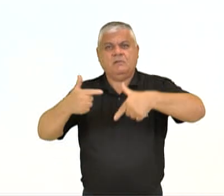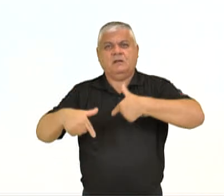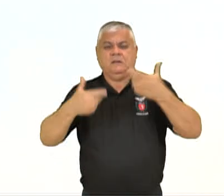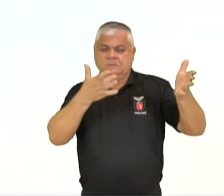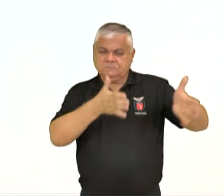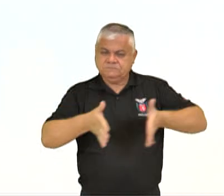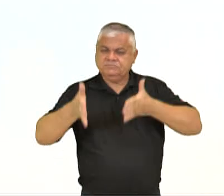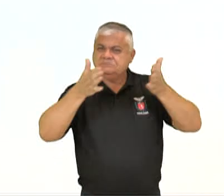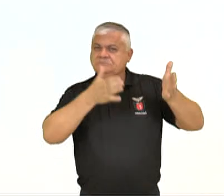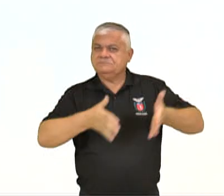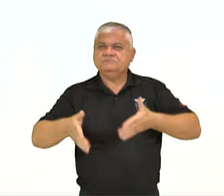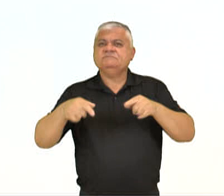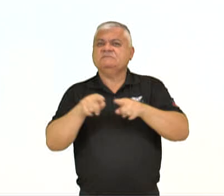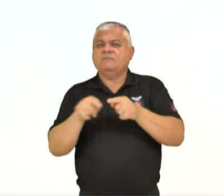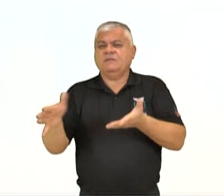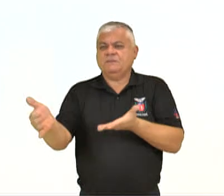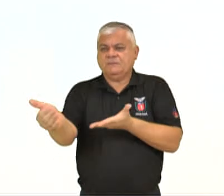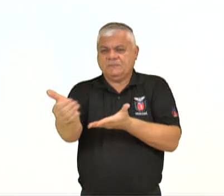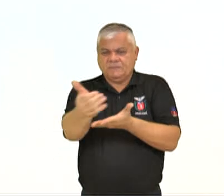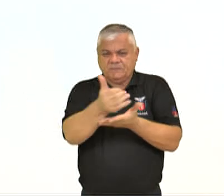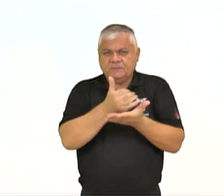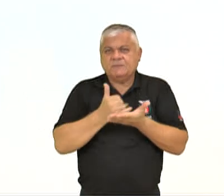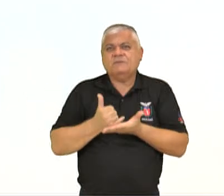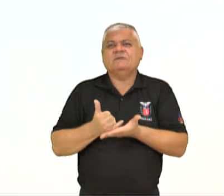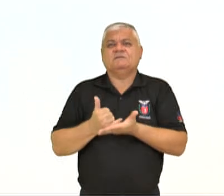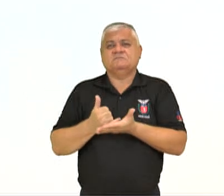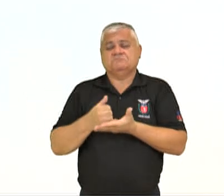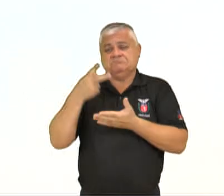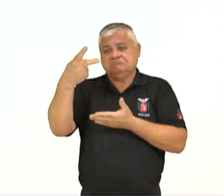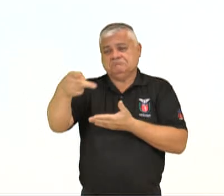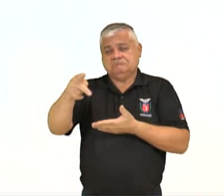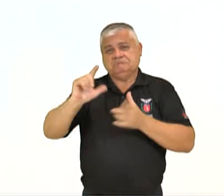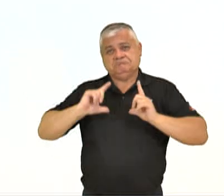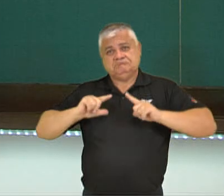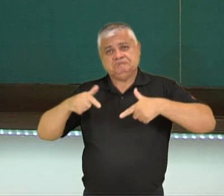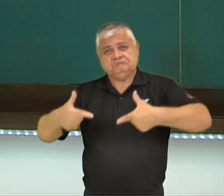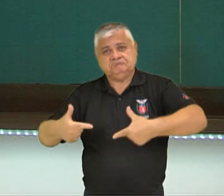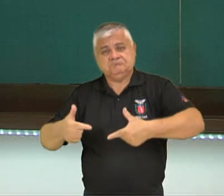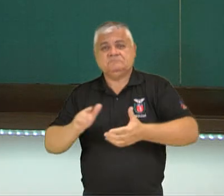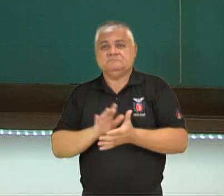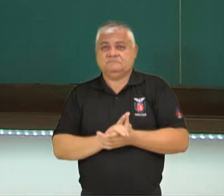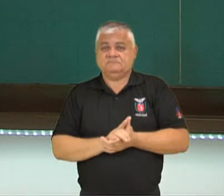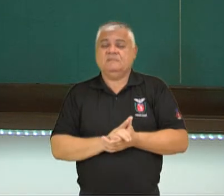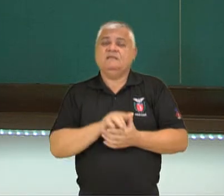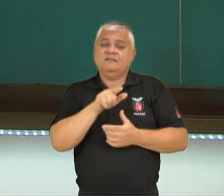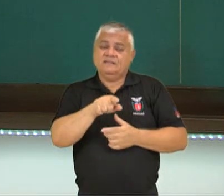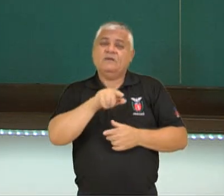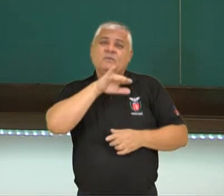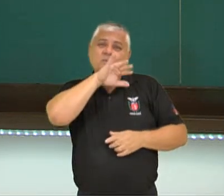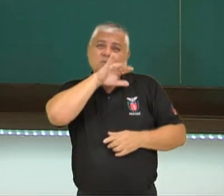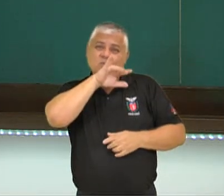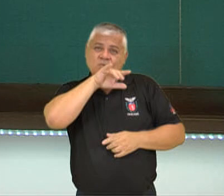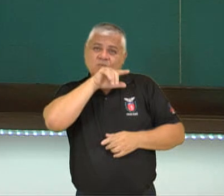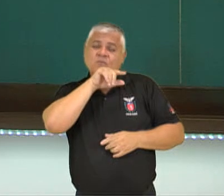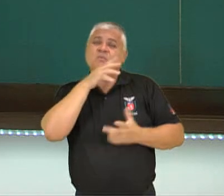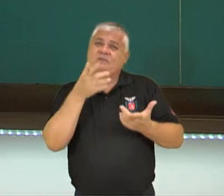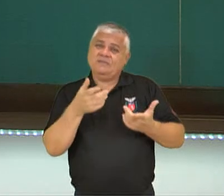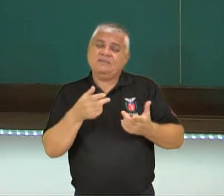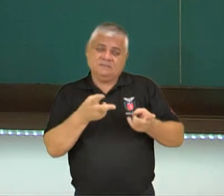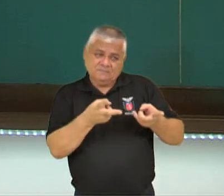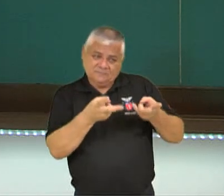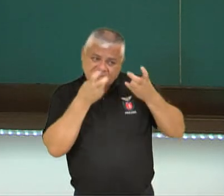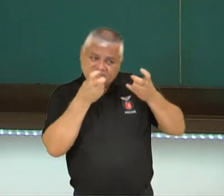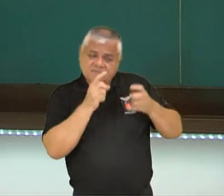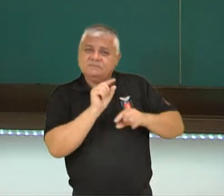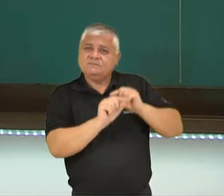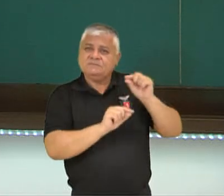e arrecadar o resultado dos esforços. Então, uma das desvantagens que são enxergadas